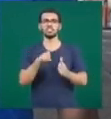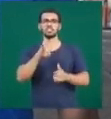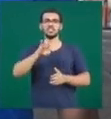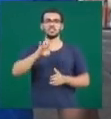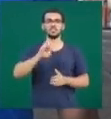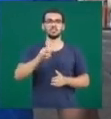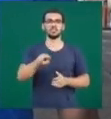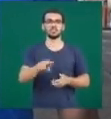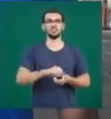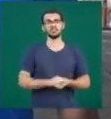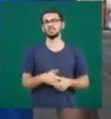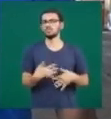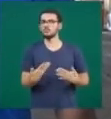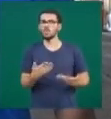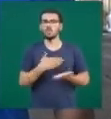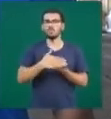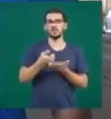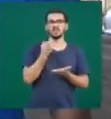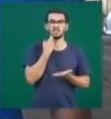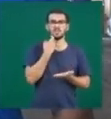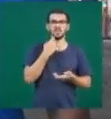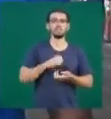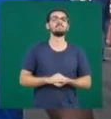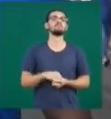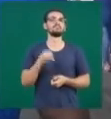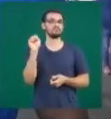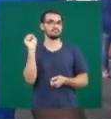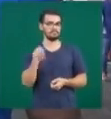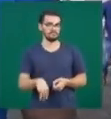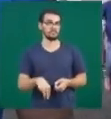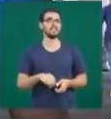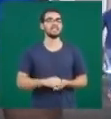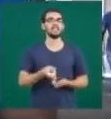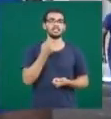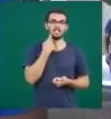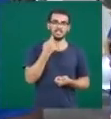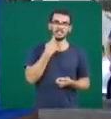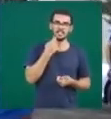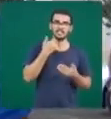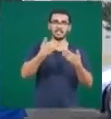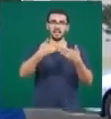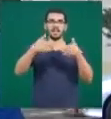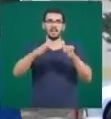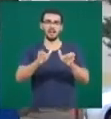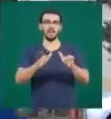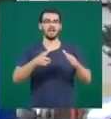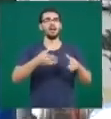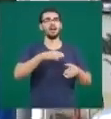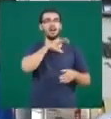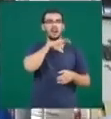gente, começa sexta-feira. Isso mesmo, sexta-feira agora, já é abertura lá no Sabiazinho,